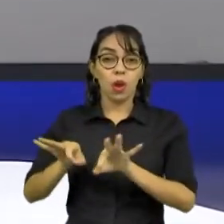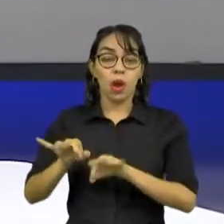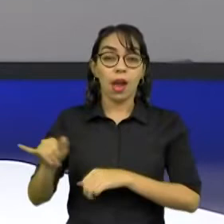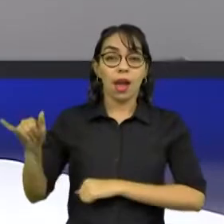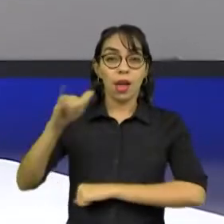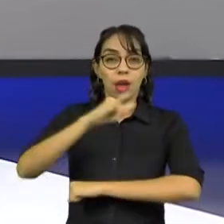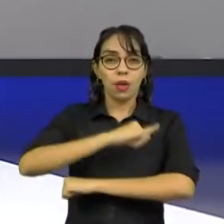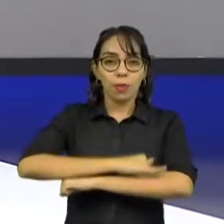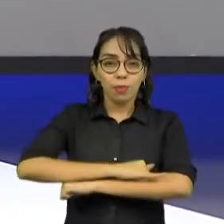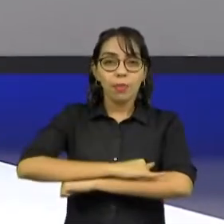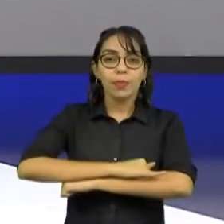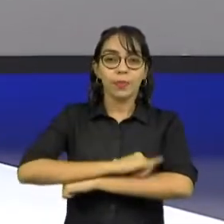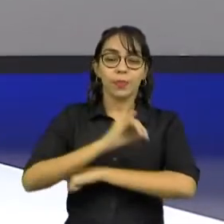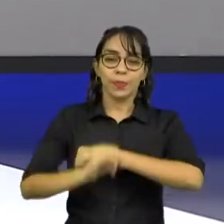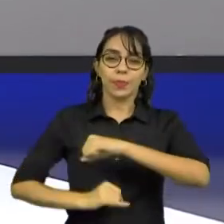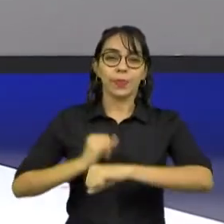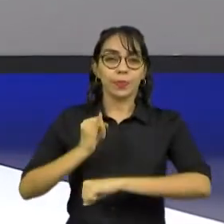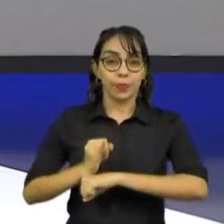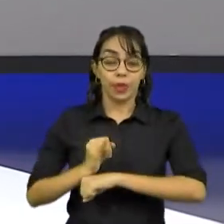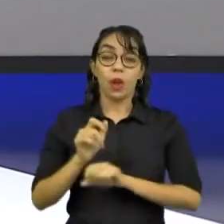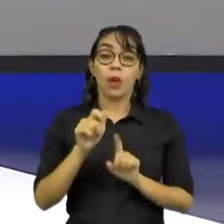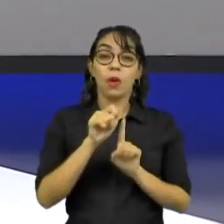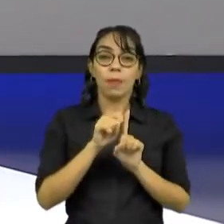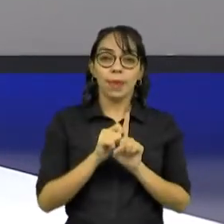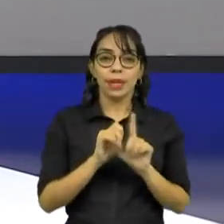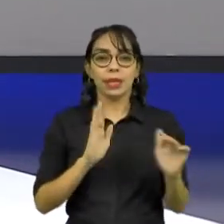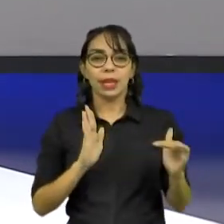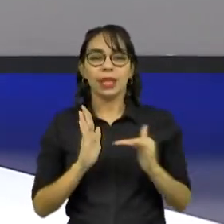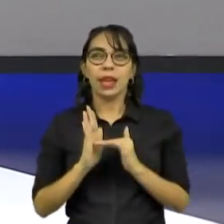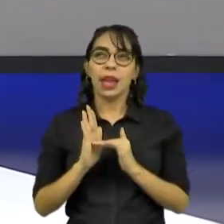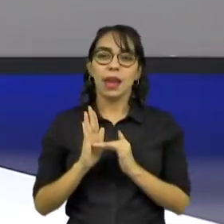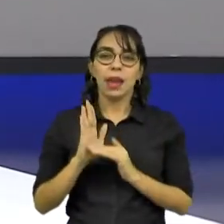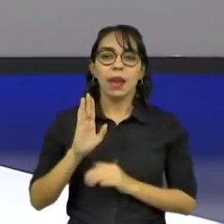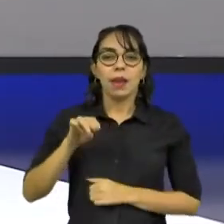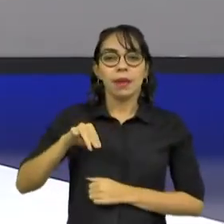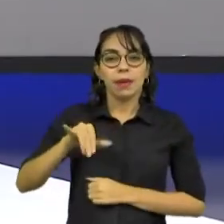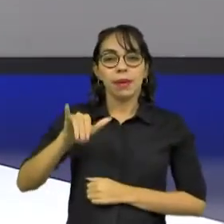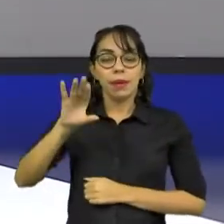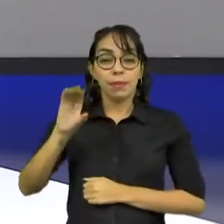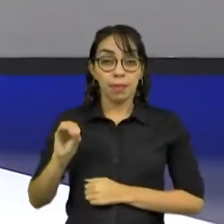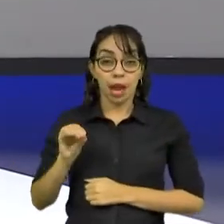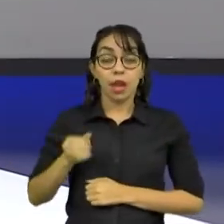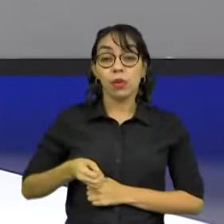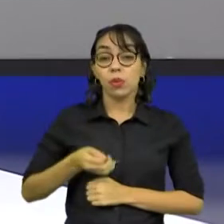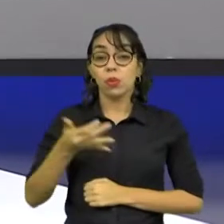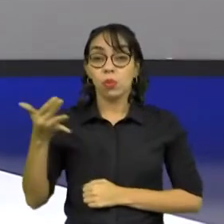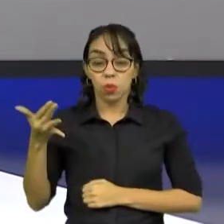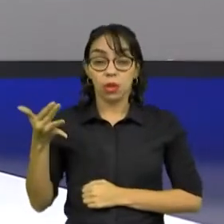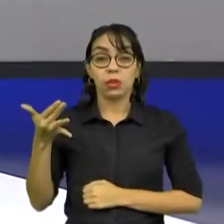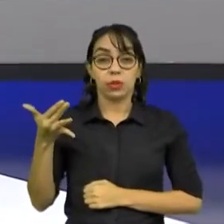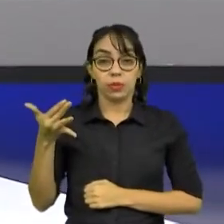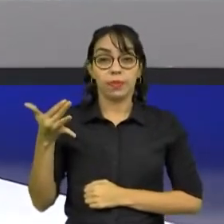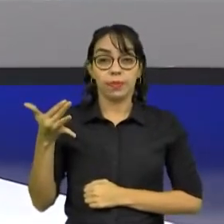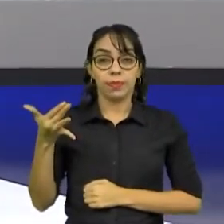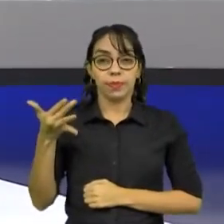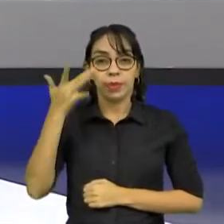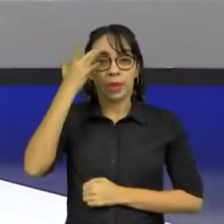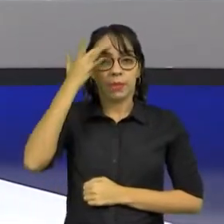Pinto Martins, até maio, o número de passageiros desembarcados aqui em Fortaleza representavam mais